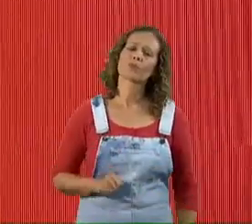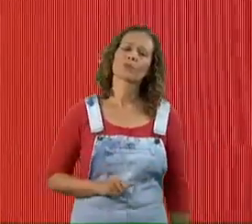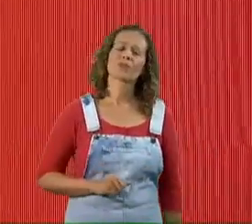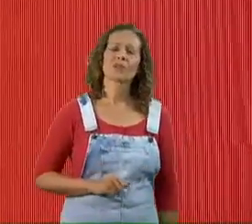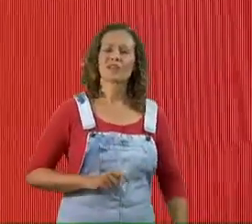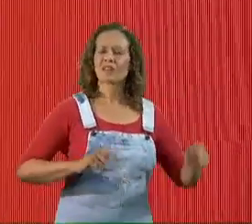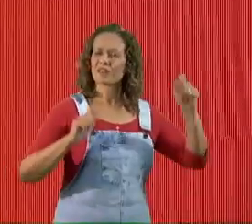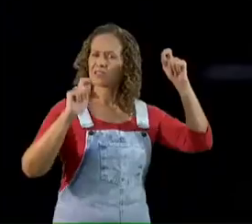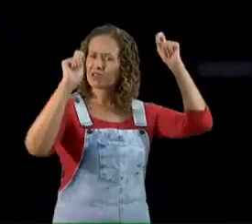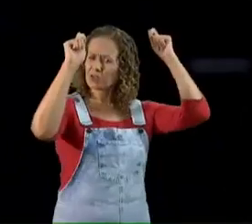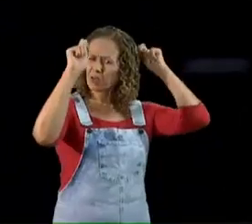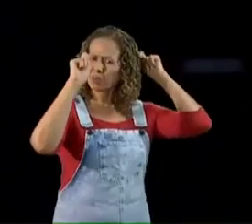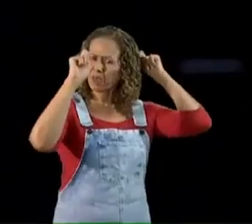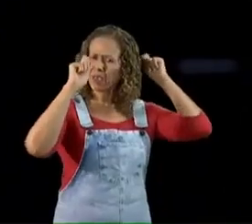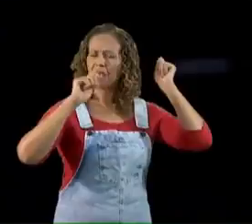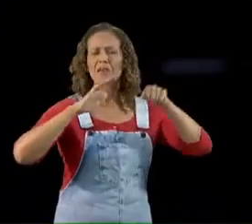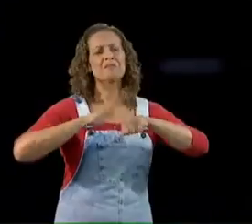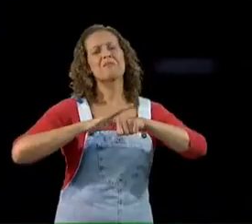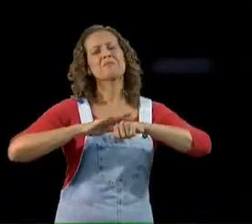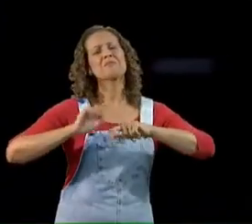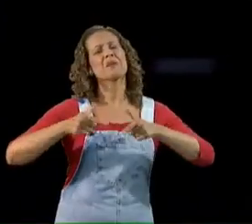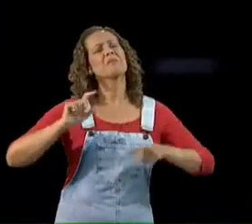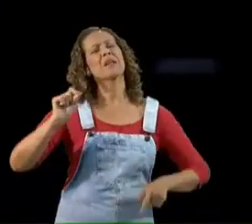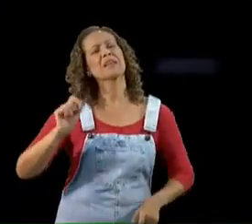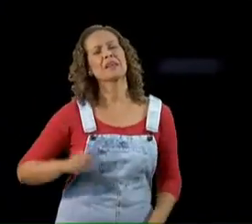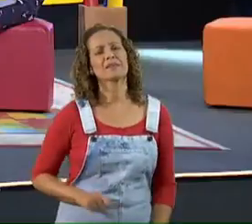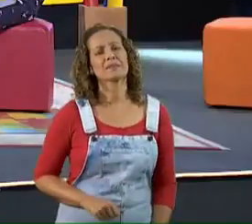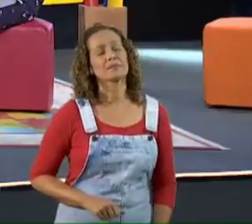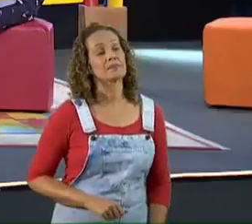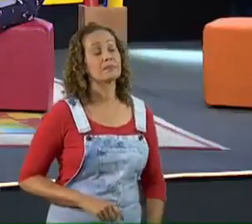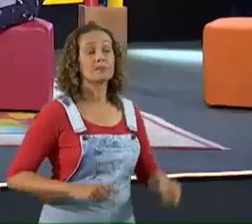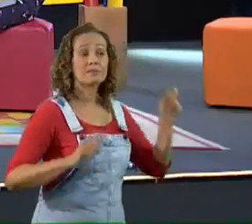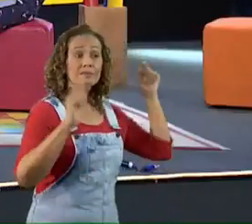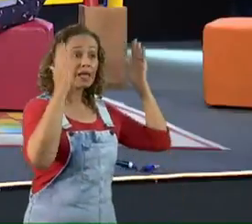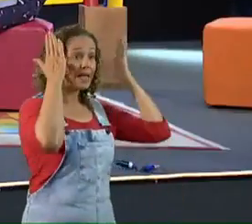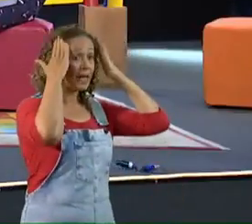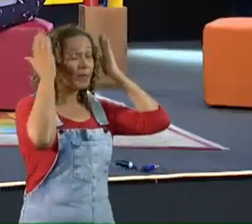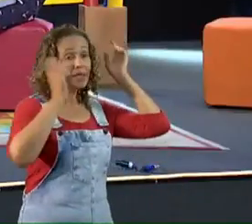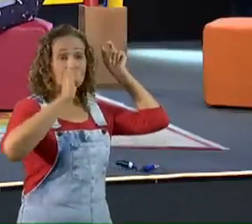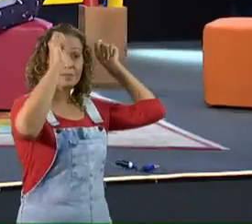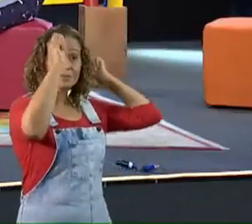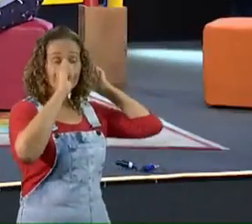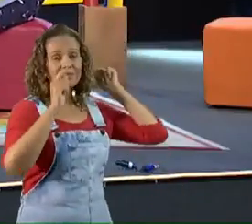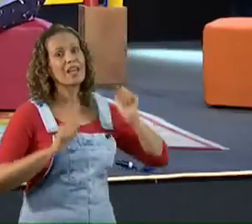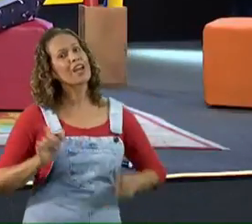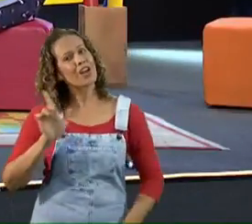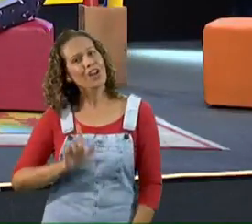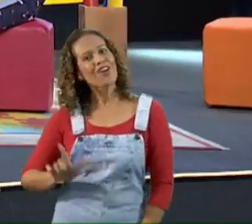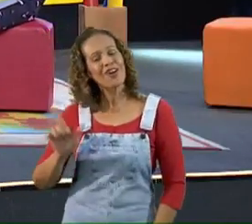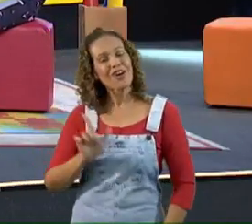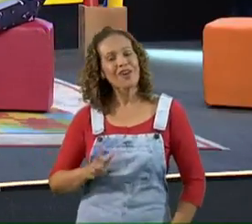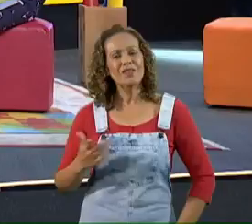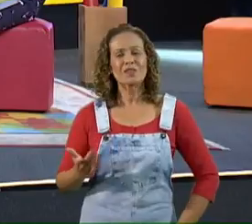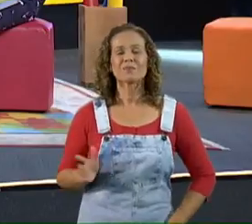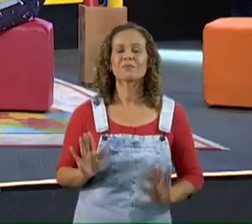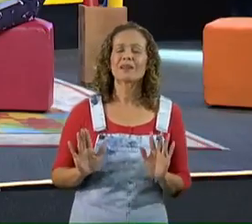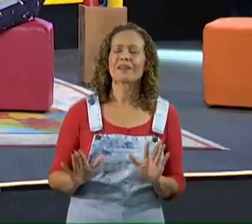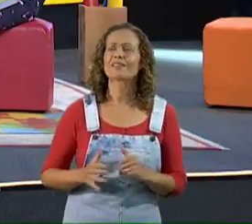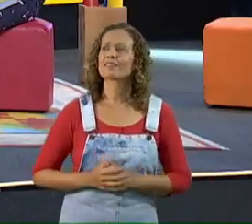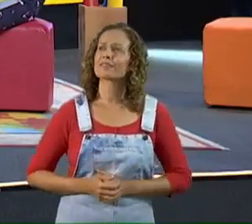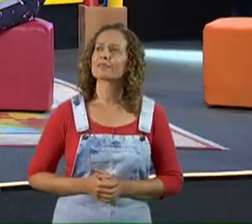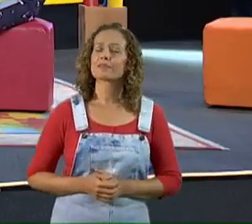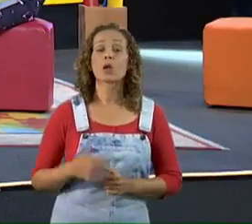esse chapéu foi criado? Para colocar na cabeça. Claro, né, gente? Mas, e